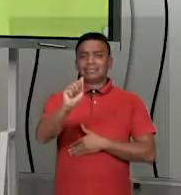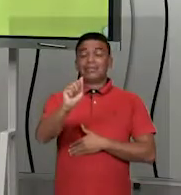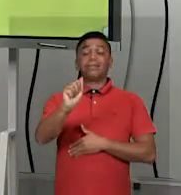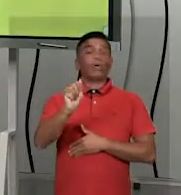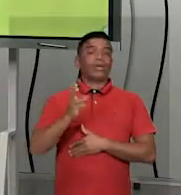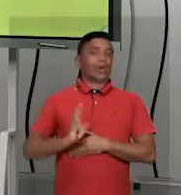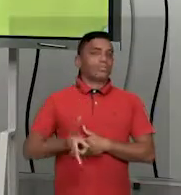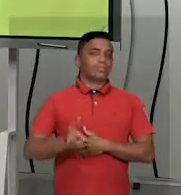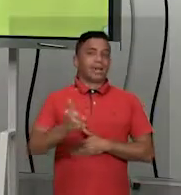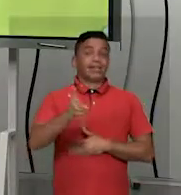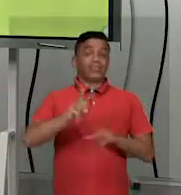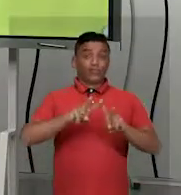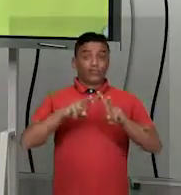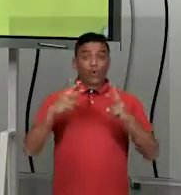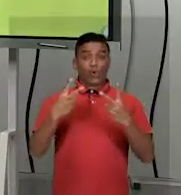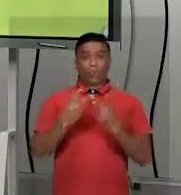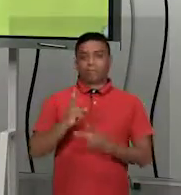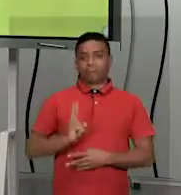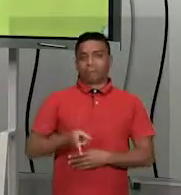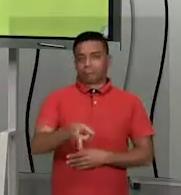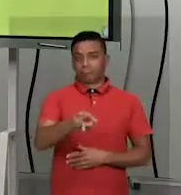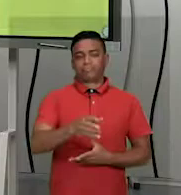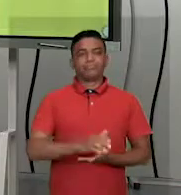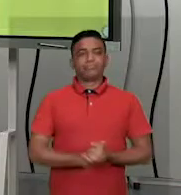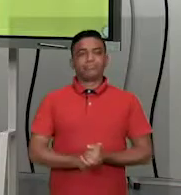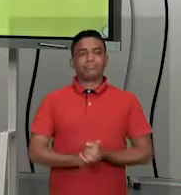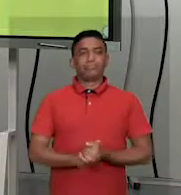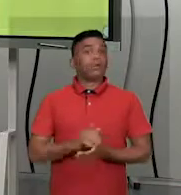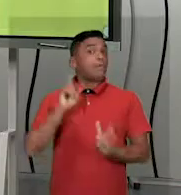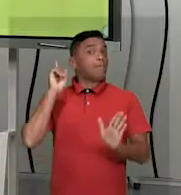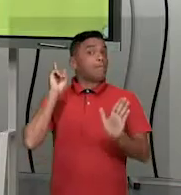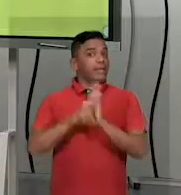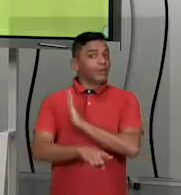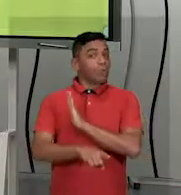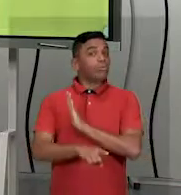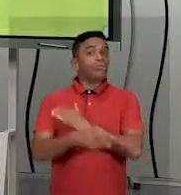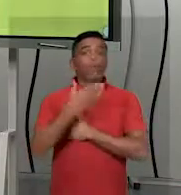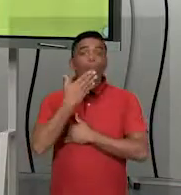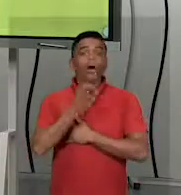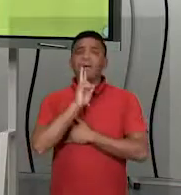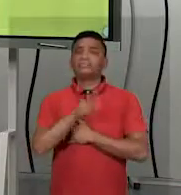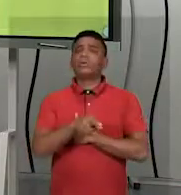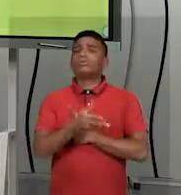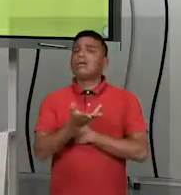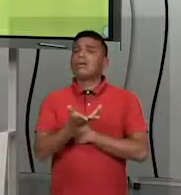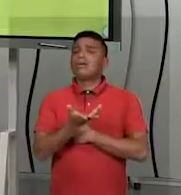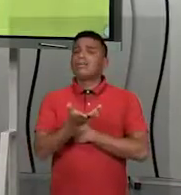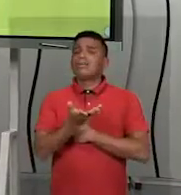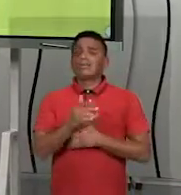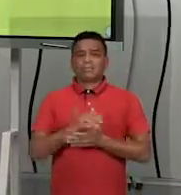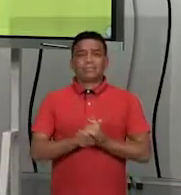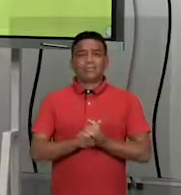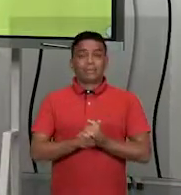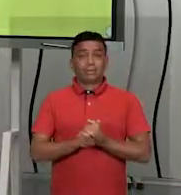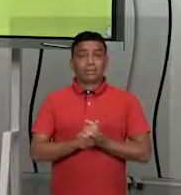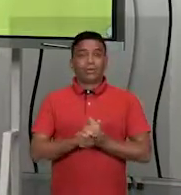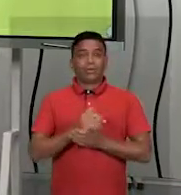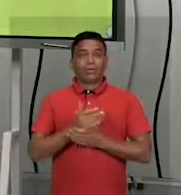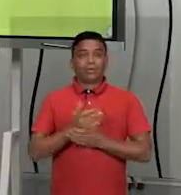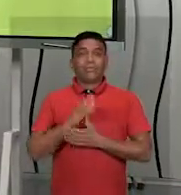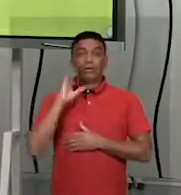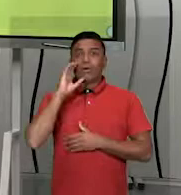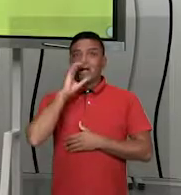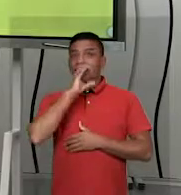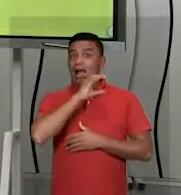que a gente tem nessa situação? Qual é a pergunta dessa questão? Rapidamente. Qual é o calor? O calor